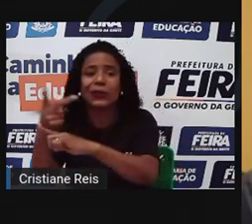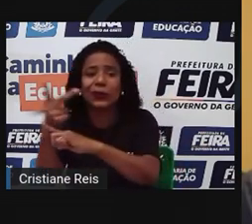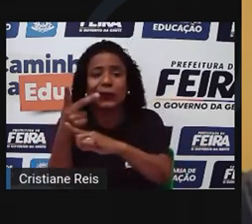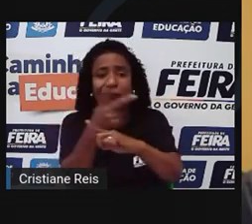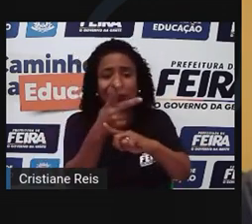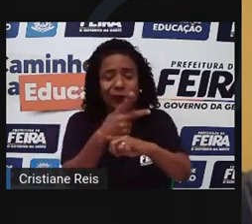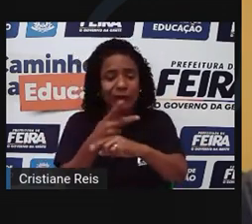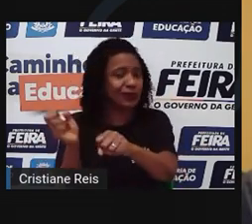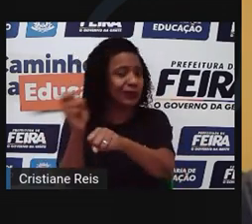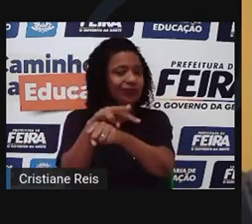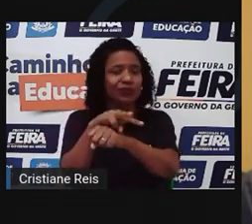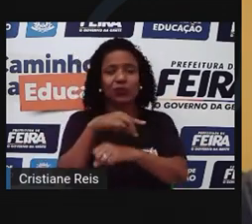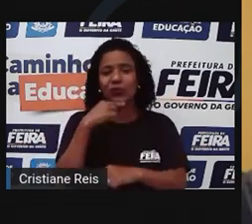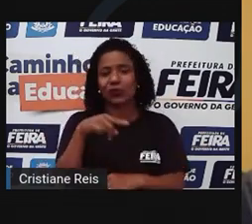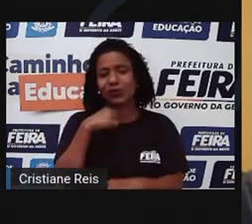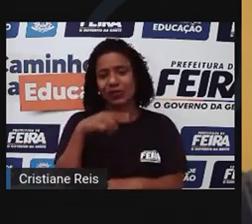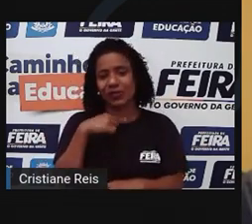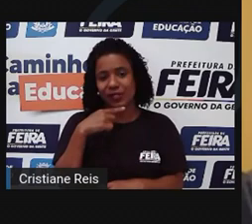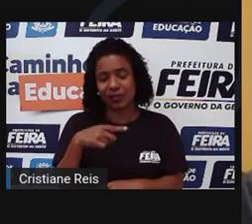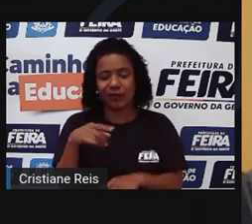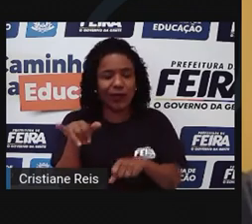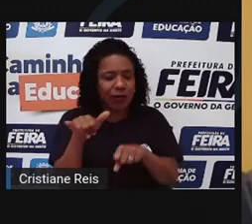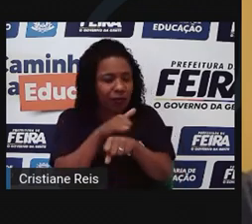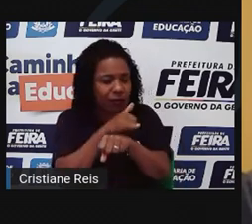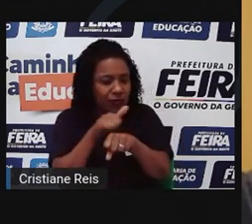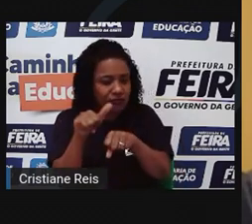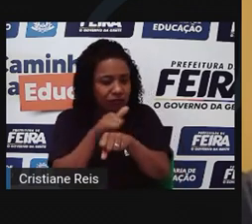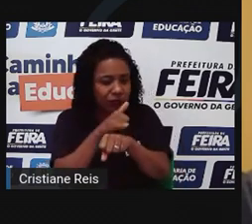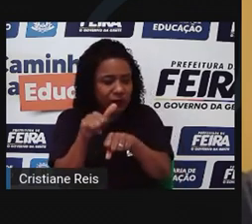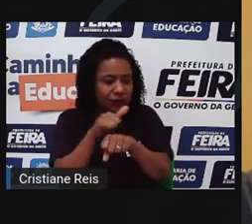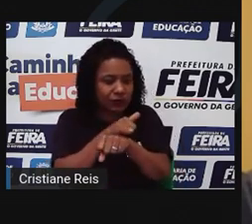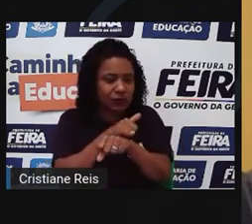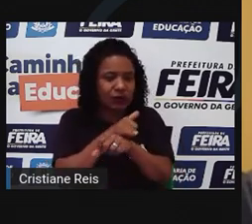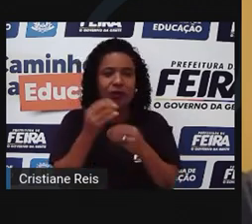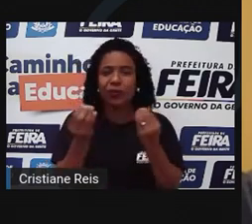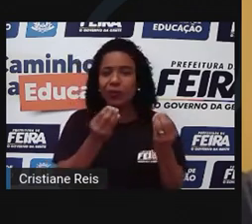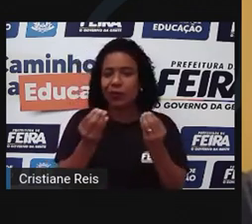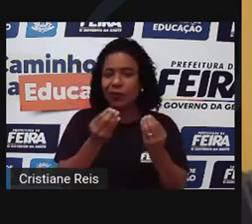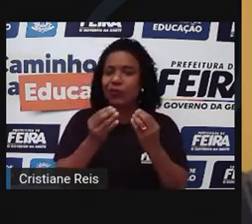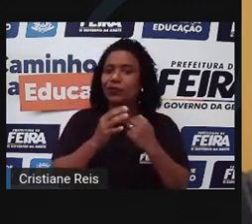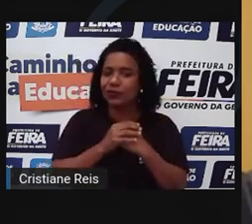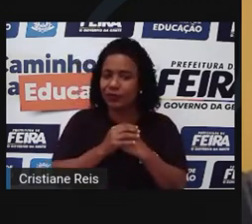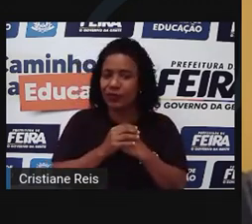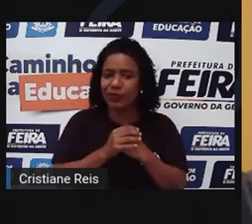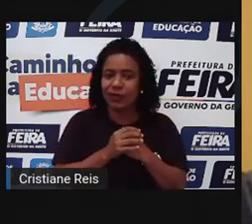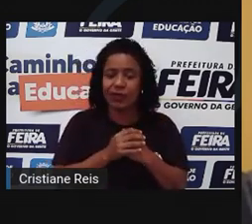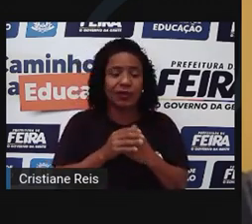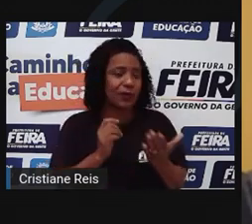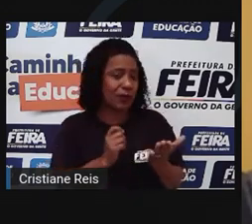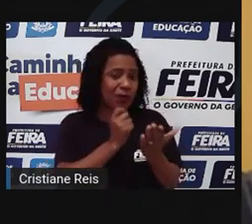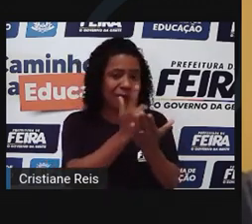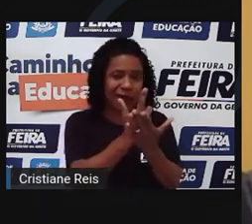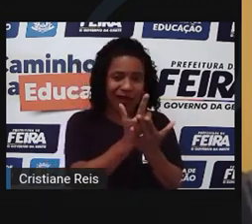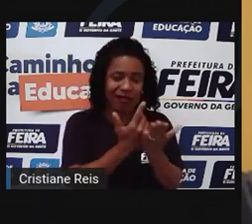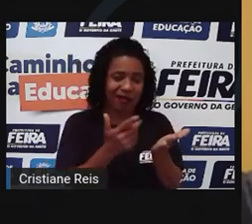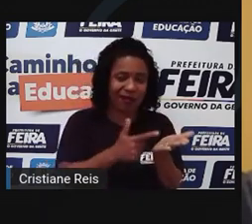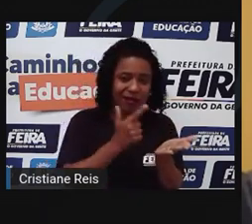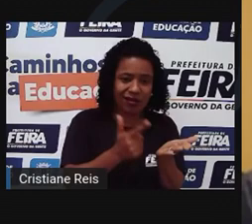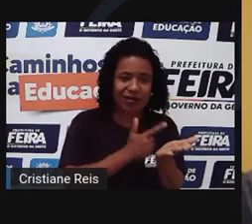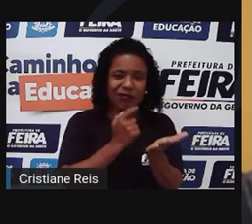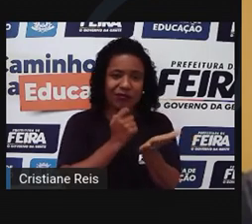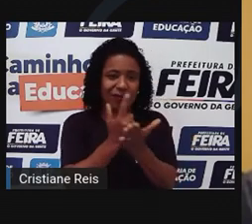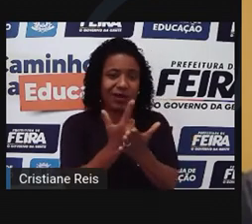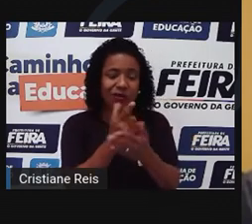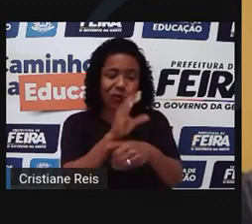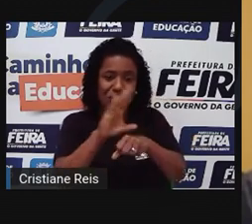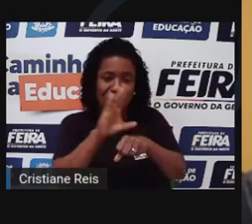portas para eles. Então, a melhor estratégia para ele é não investir em aquisição de conhecimento, aquisição de capital humano.